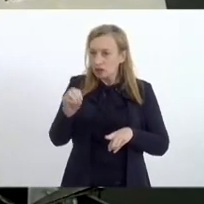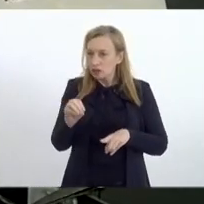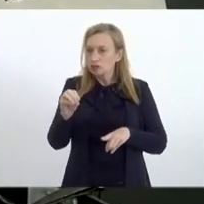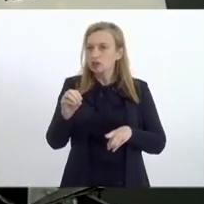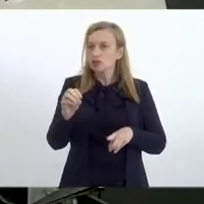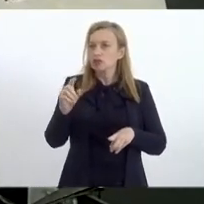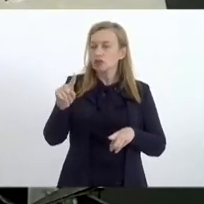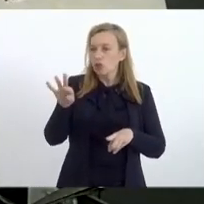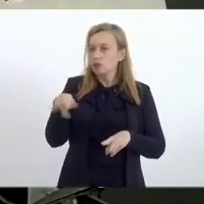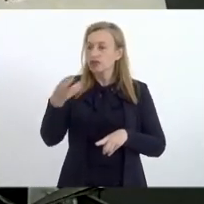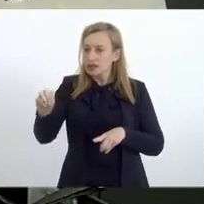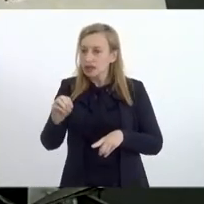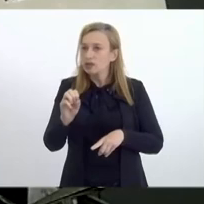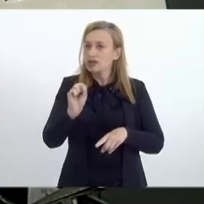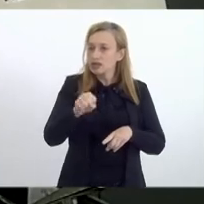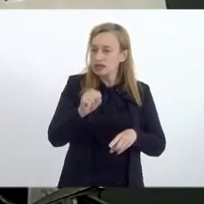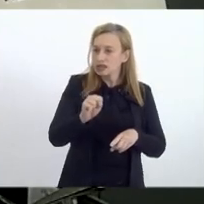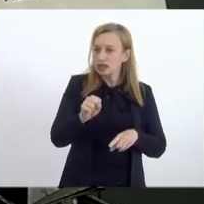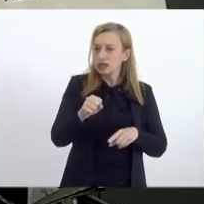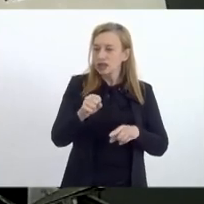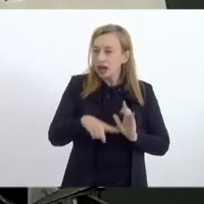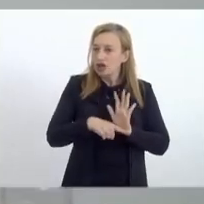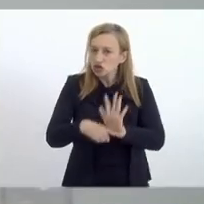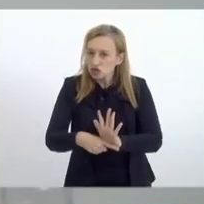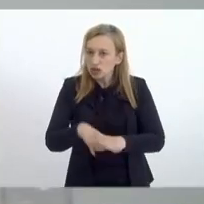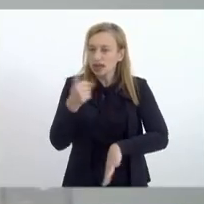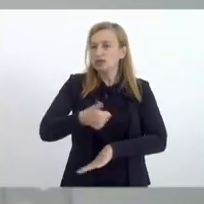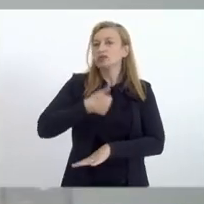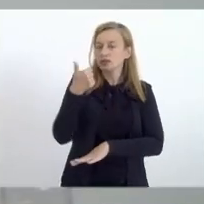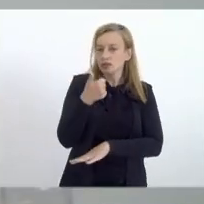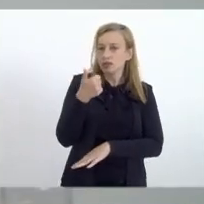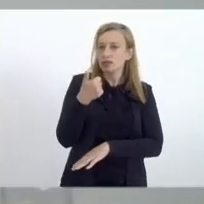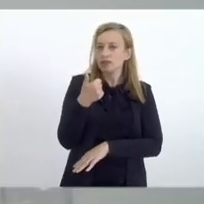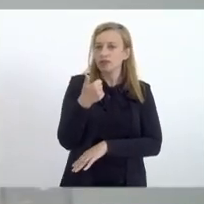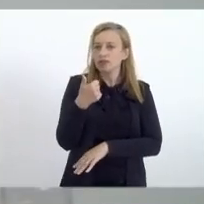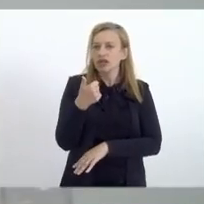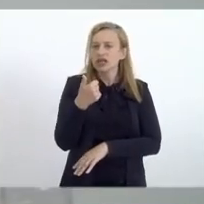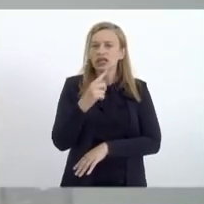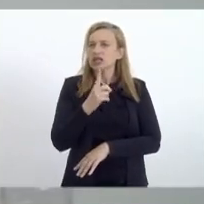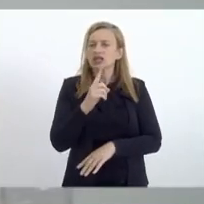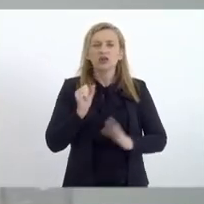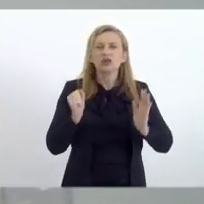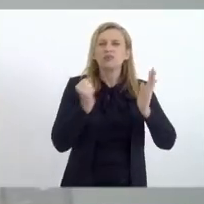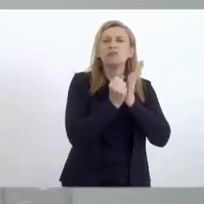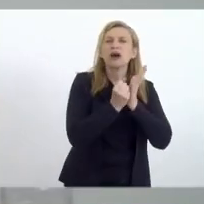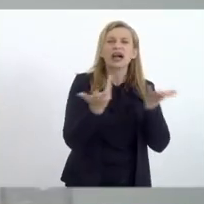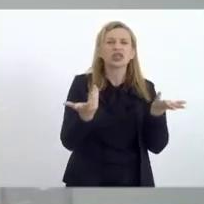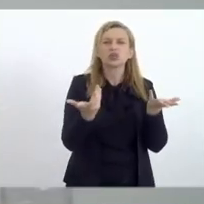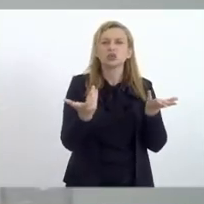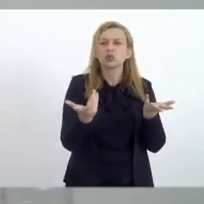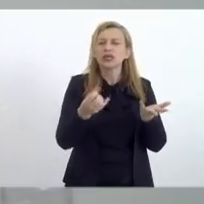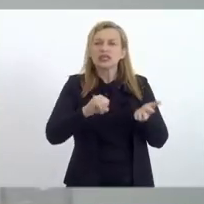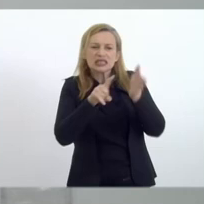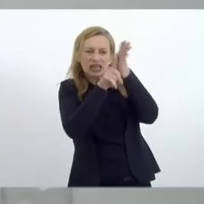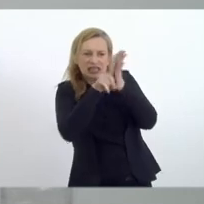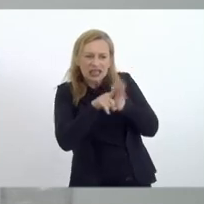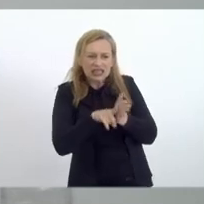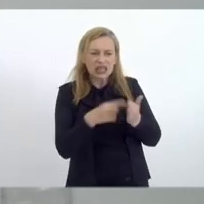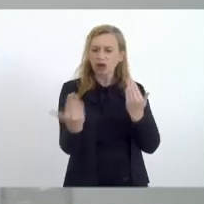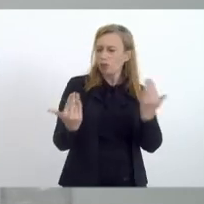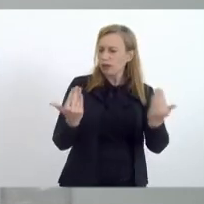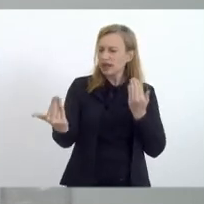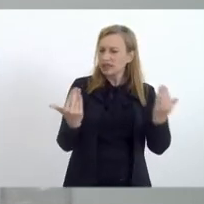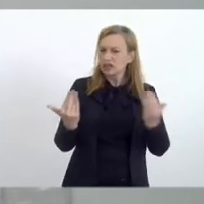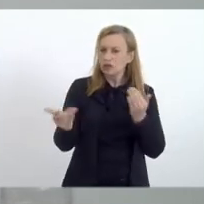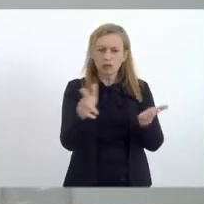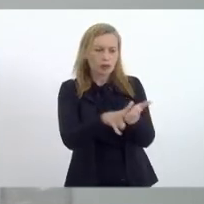de austeridade e até redução dos cargos em comissão, que não gera um impacto, se fizermos uma análise comparativa com a folha